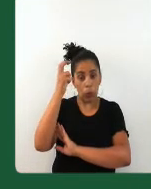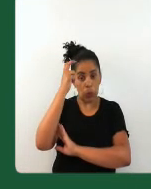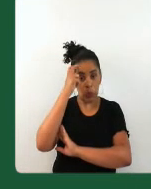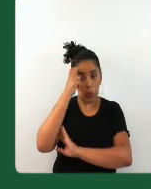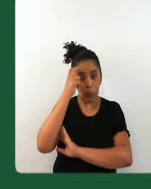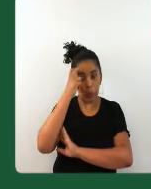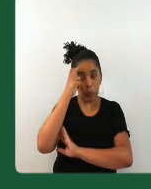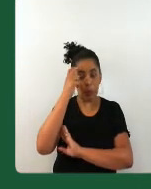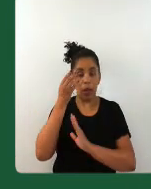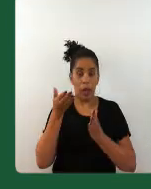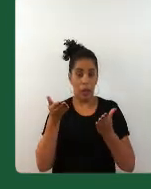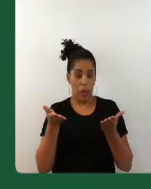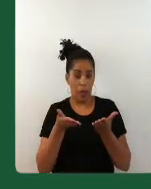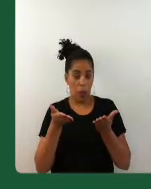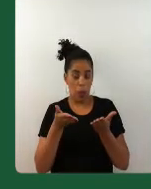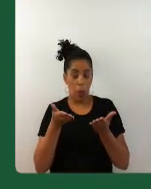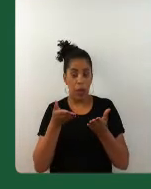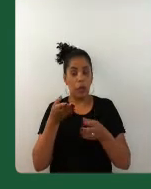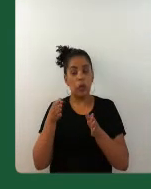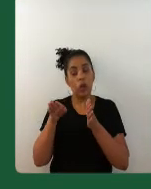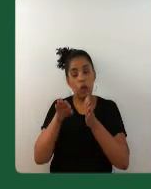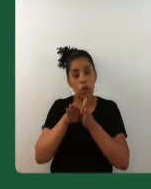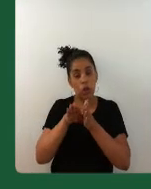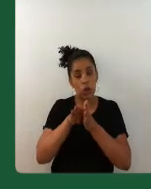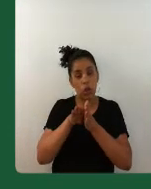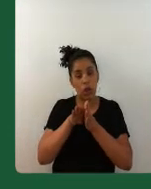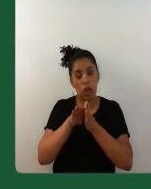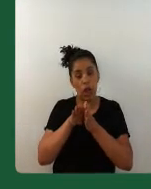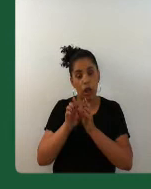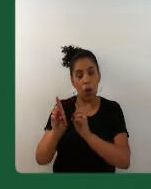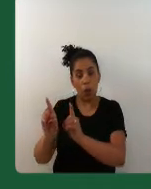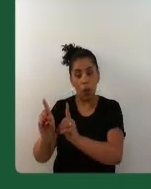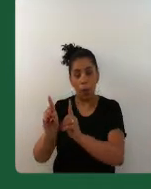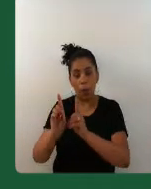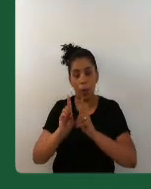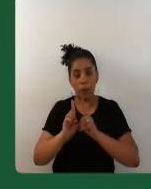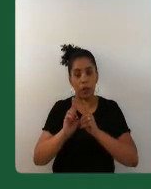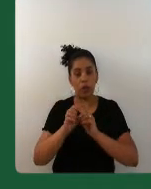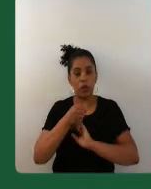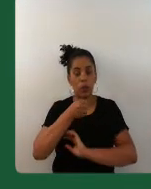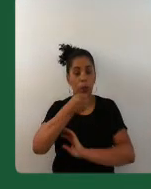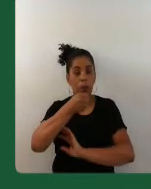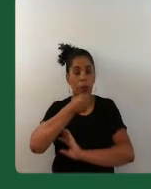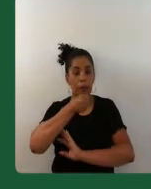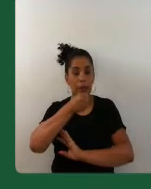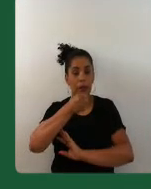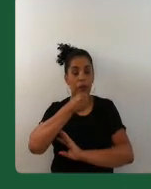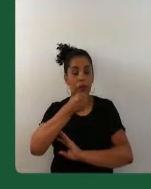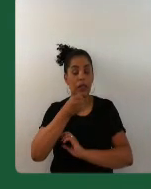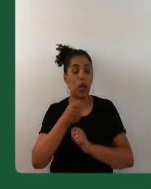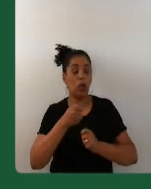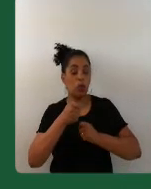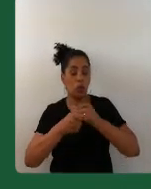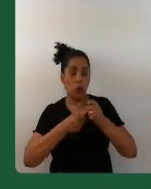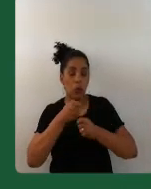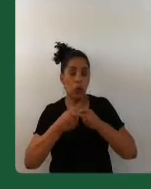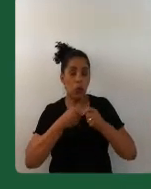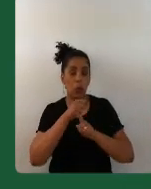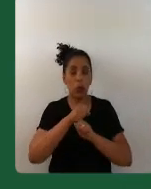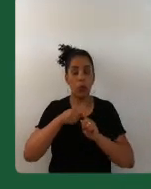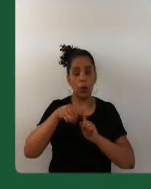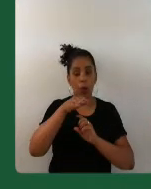nós fazemos a entrevista com a família, fazendo levantamento de dados socioeconômico,